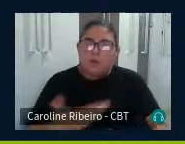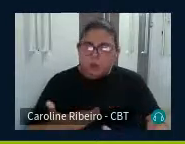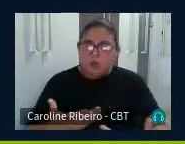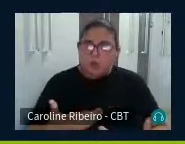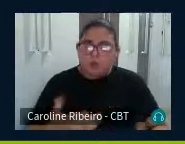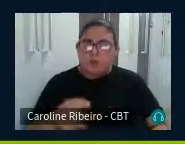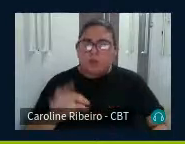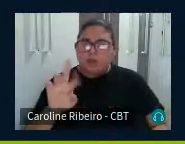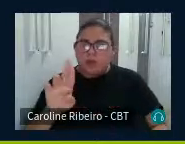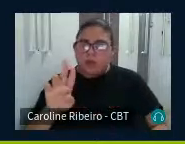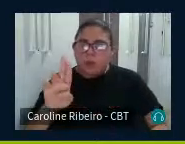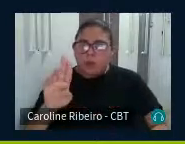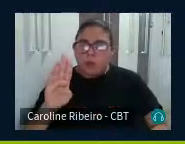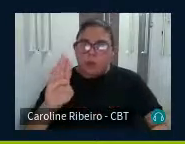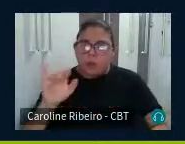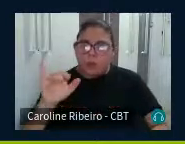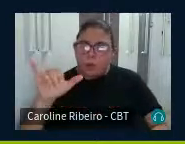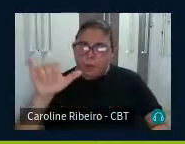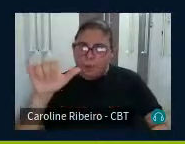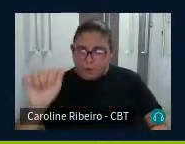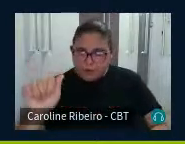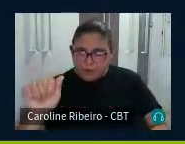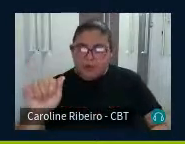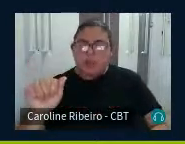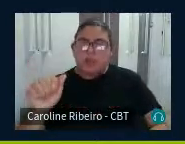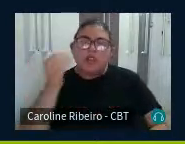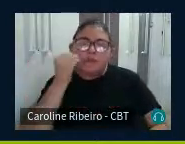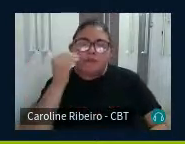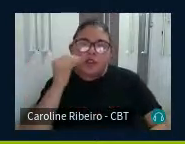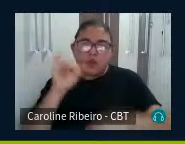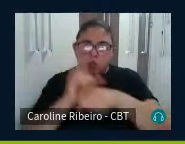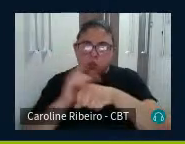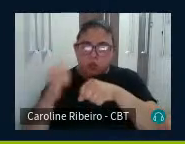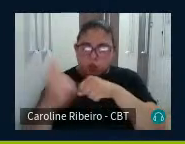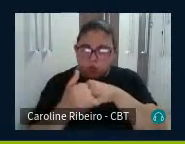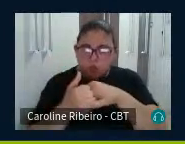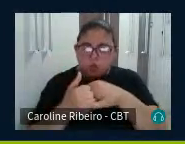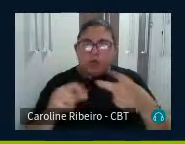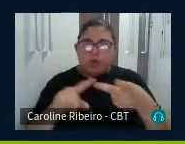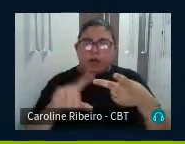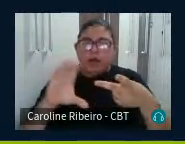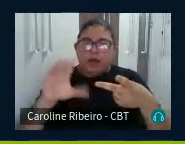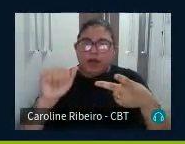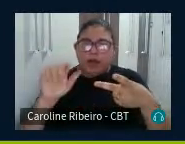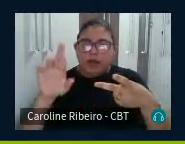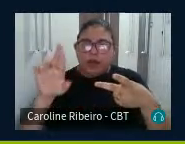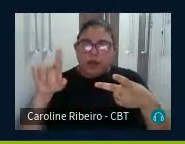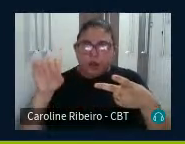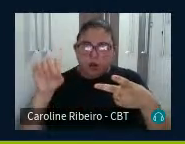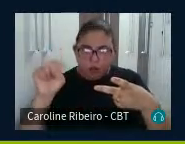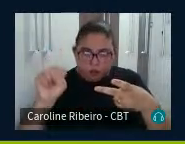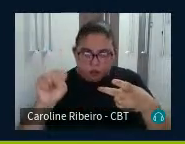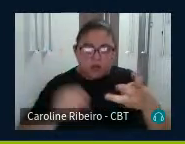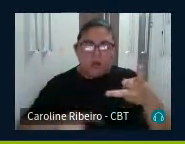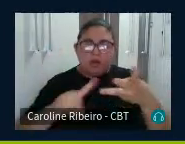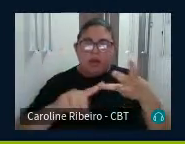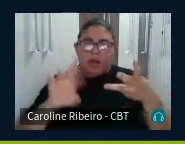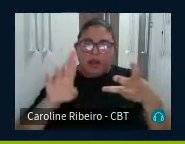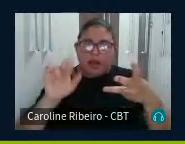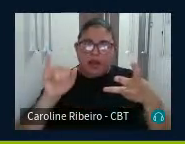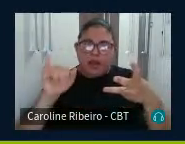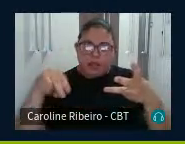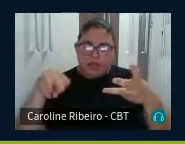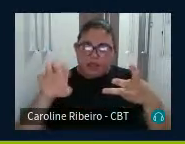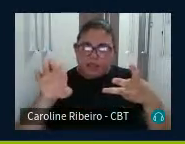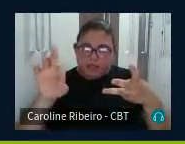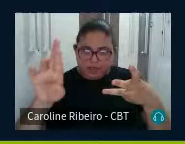Rúbia, que está nos assistindo pelo YouTube, o Carlos Henrique e o Rainer. E agora eu